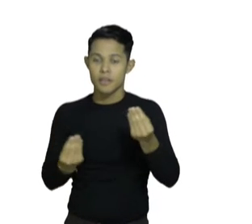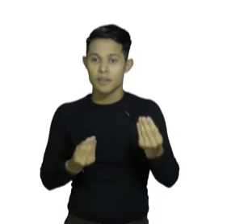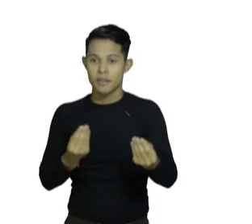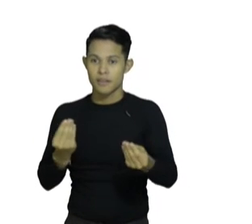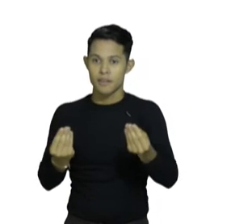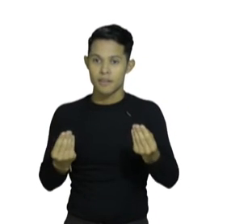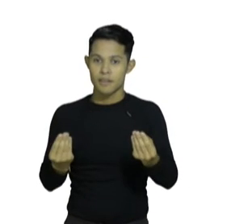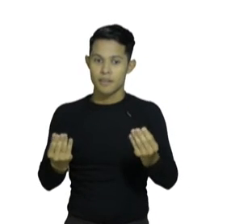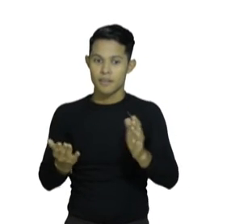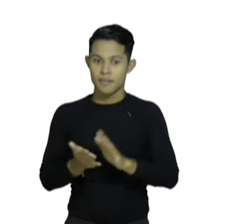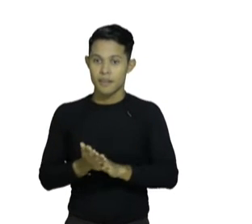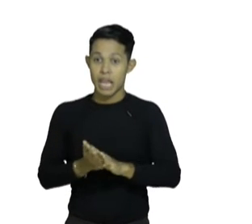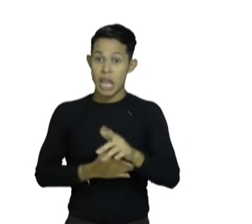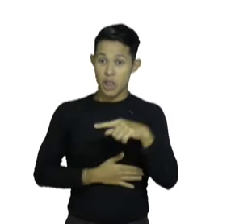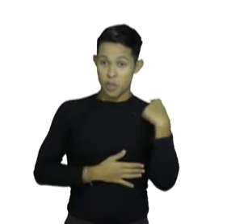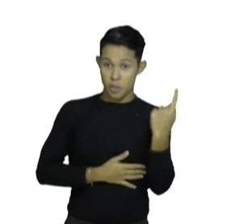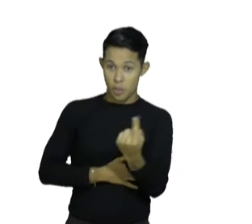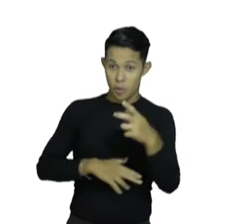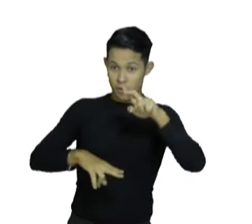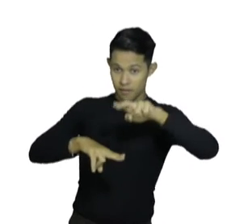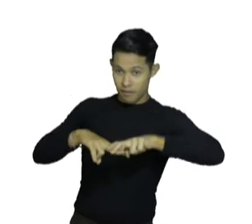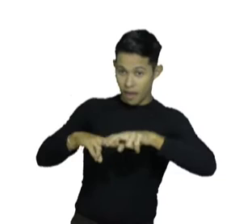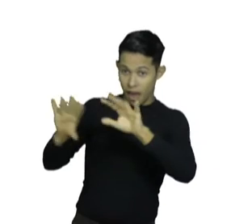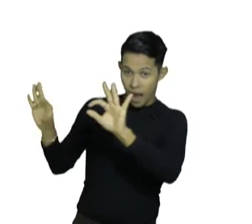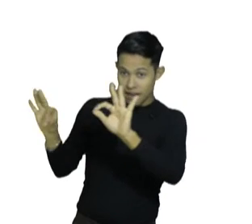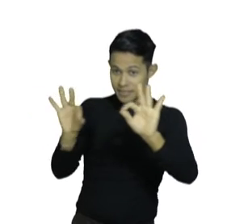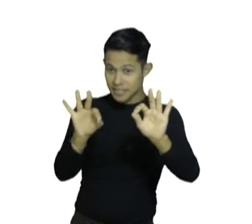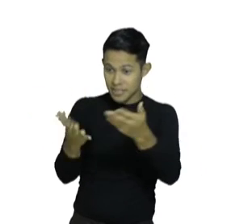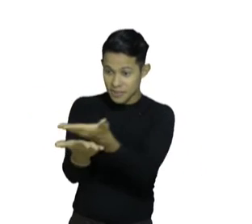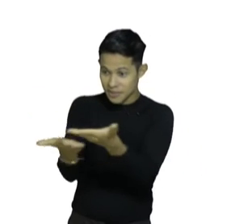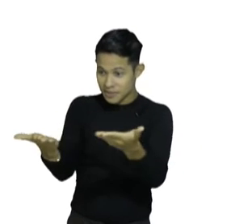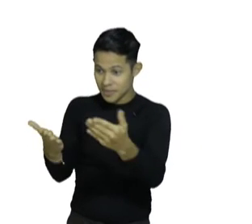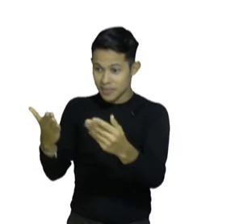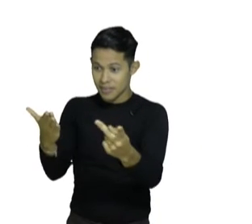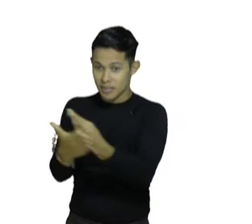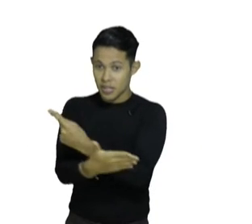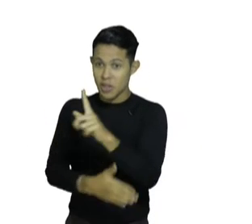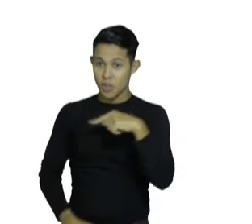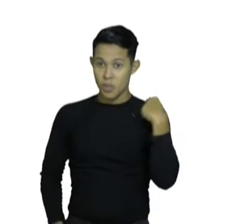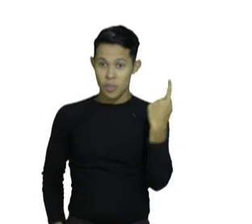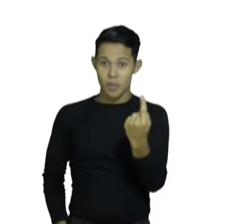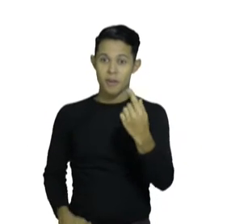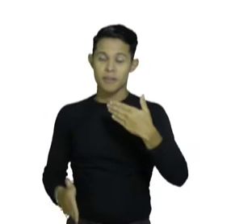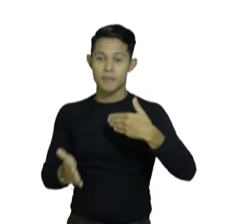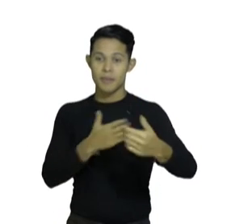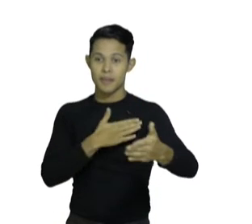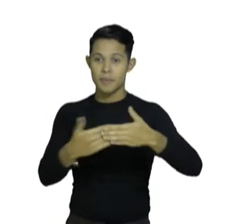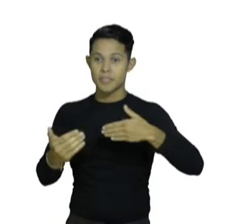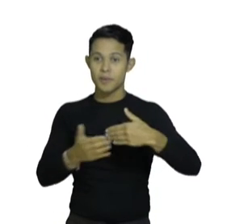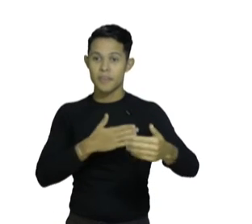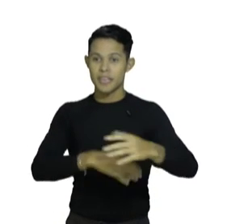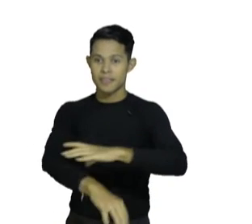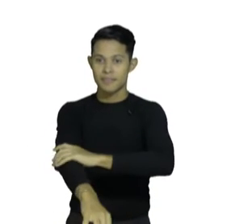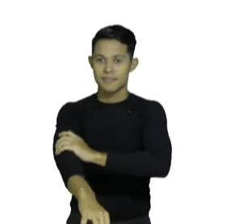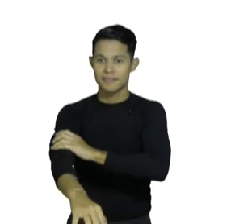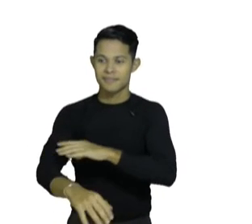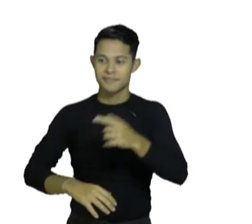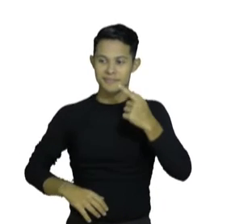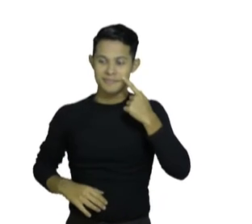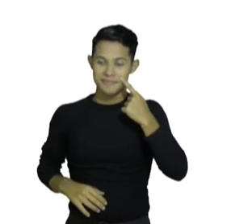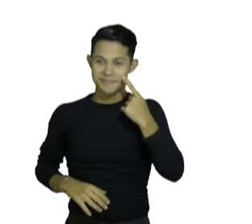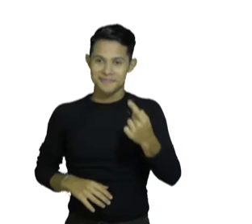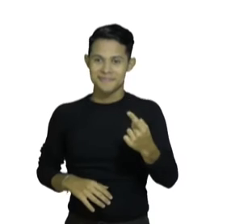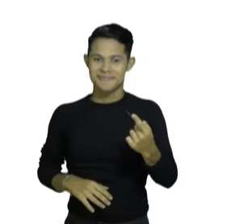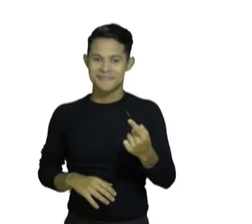sociedade ficamos assistindo e nós como exportadores se vir nós temos Armazém em Itajaí